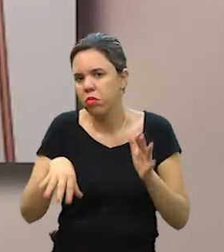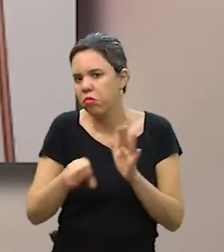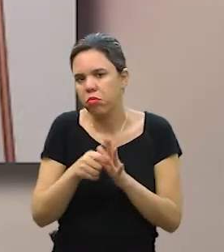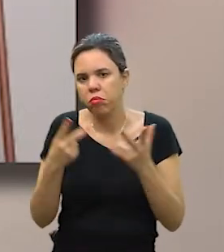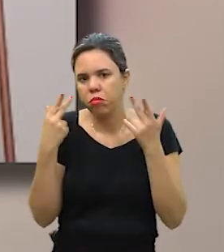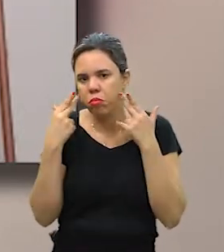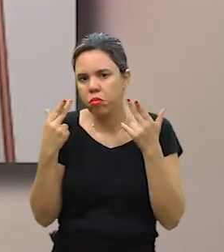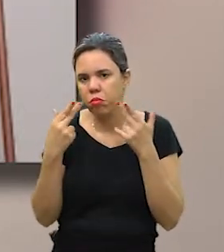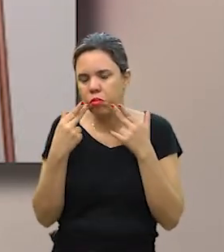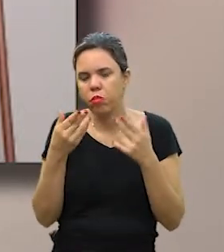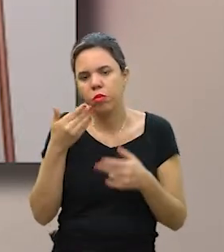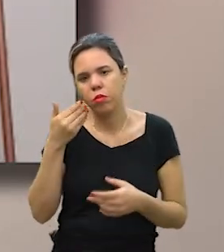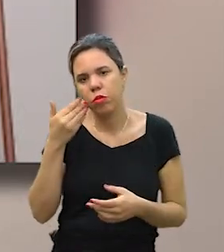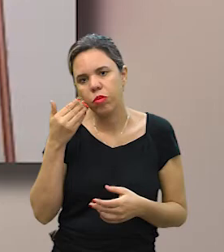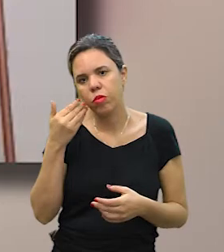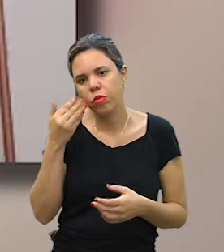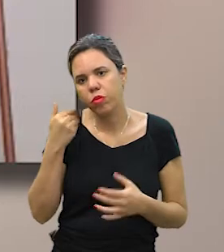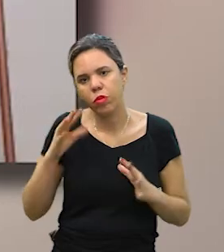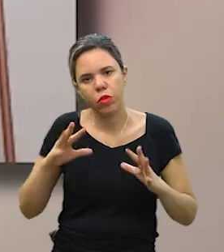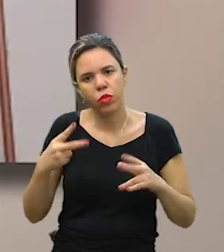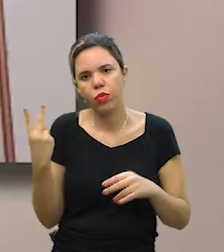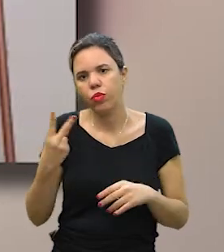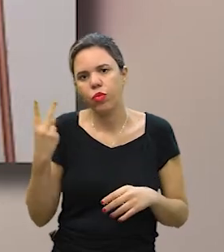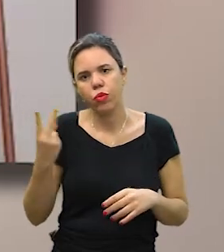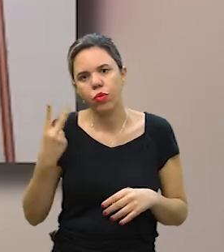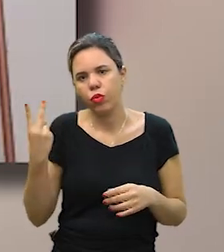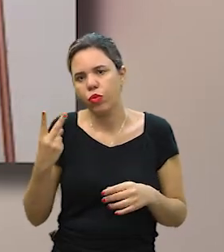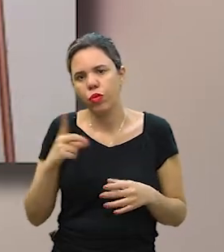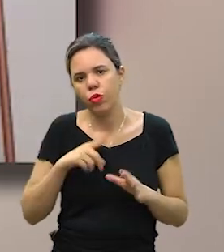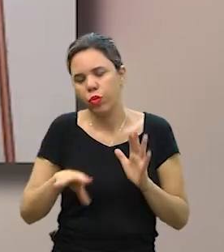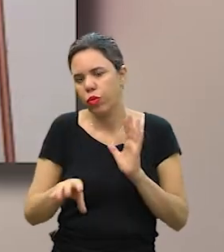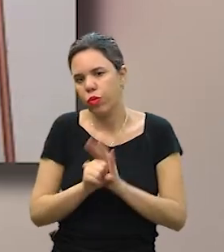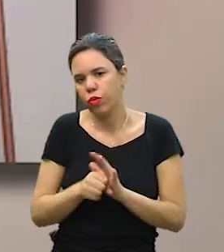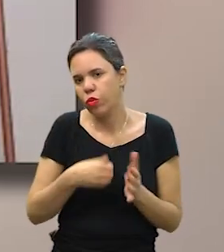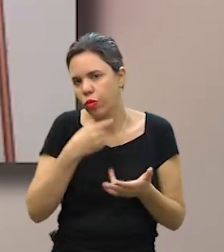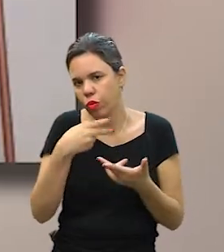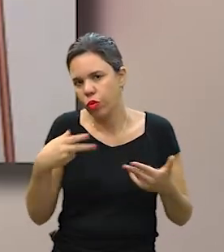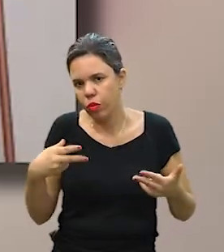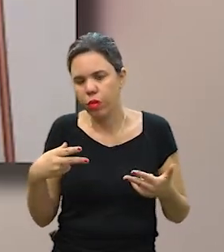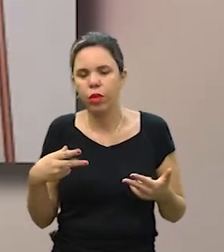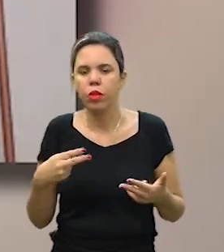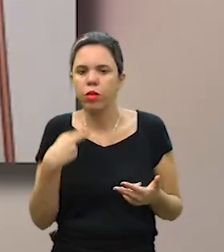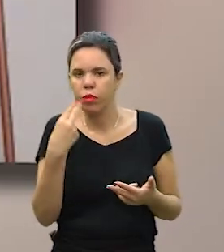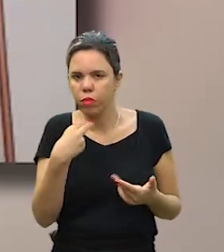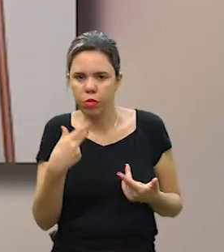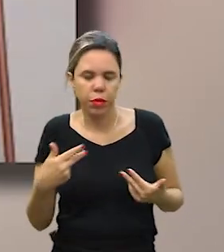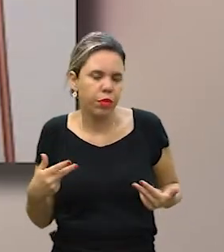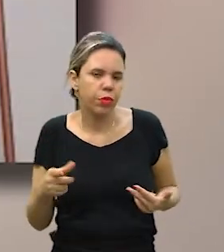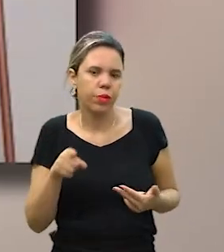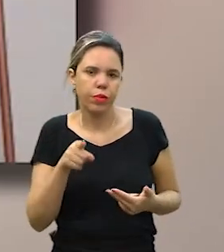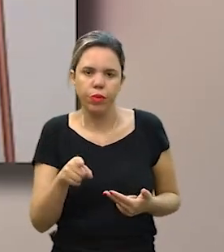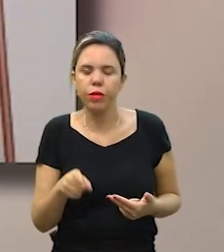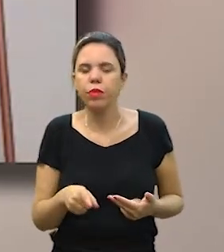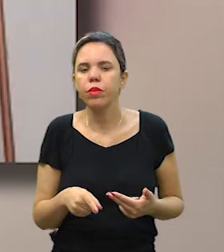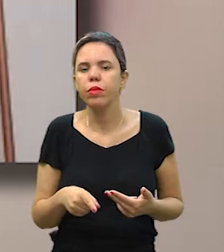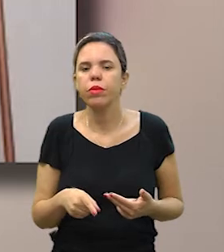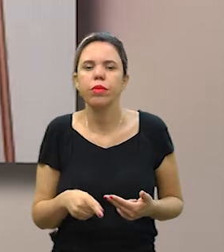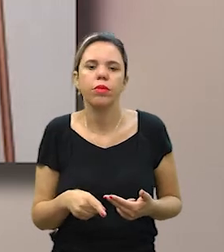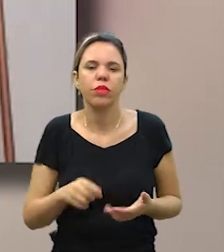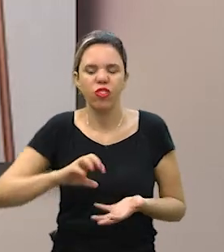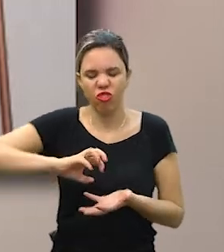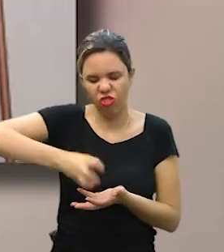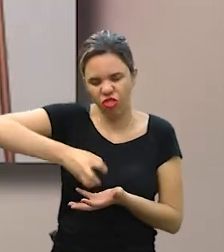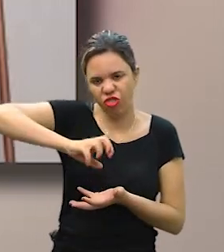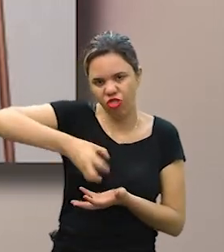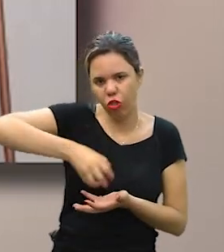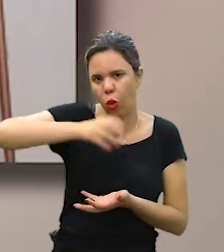frutas, para aproveitar todas as fibras que ela contém, os micro, macronutrientes. Então, quando você espreme